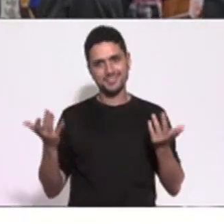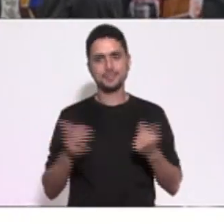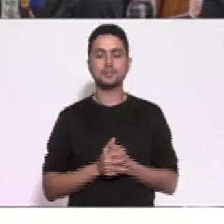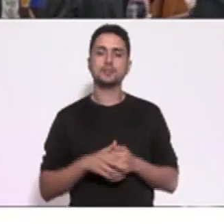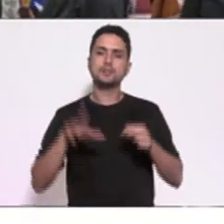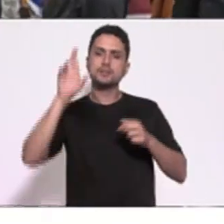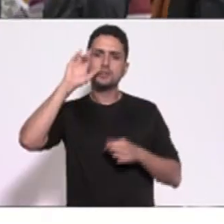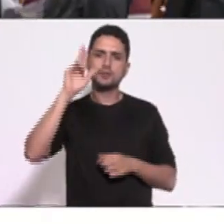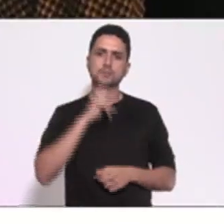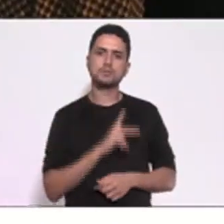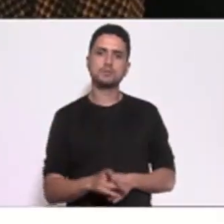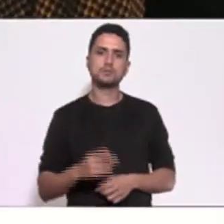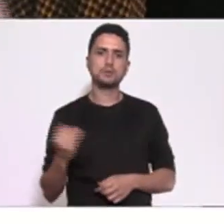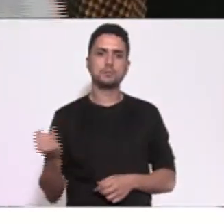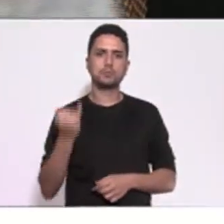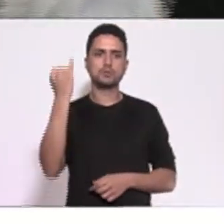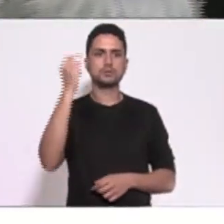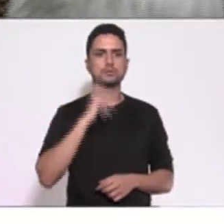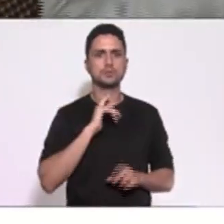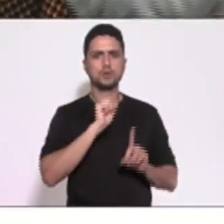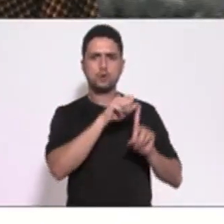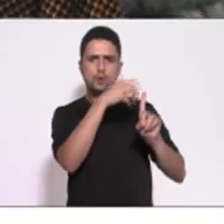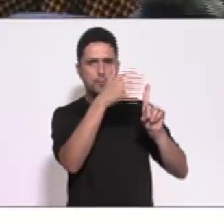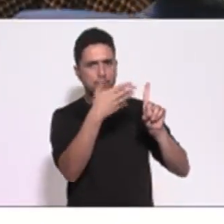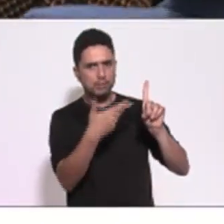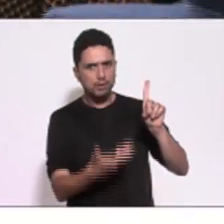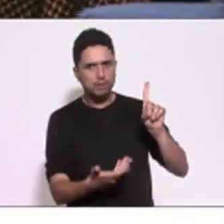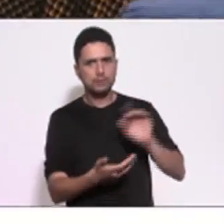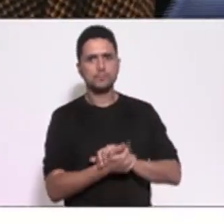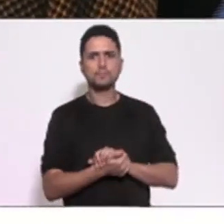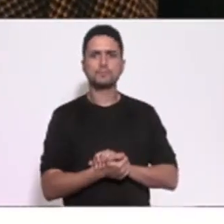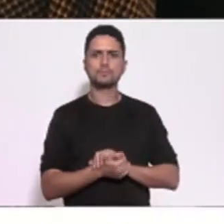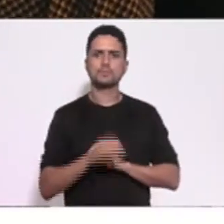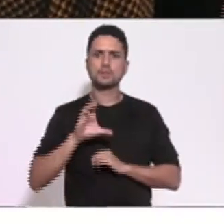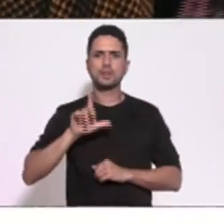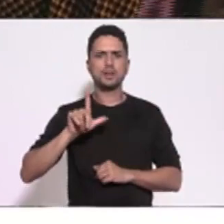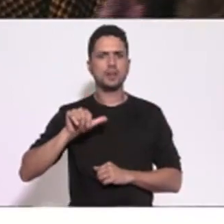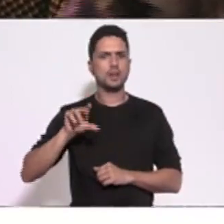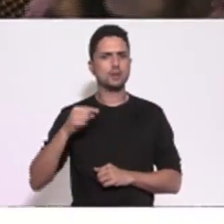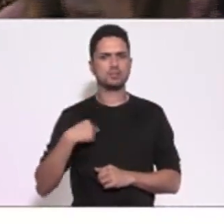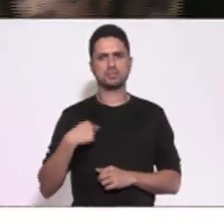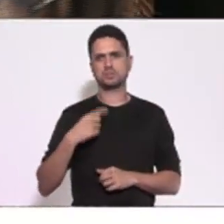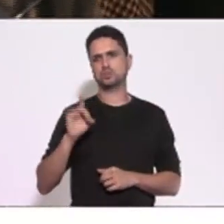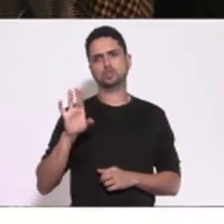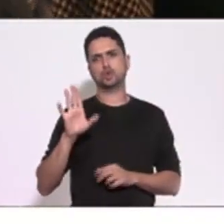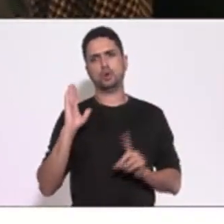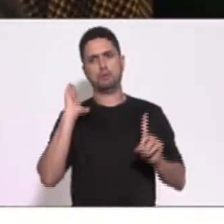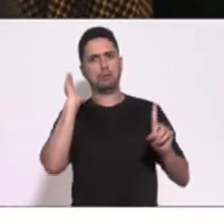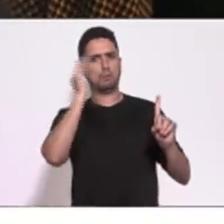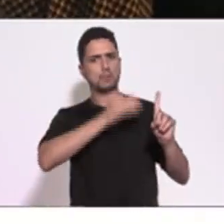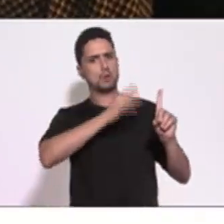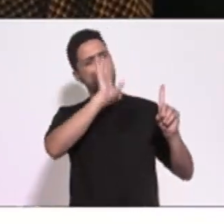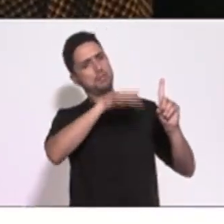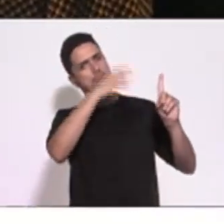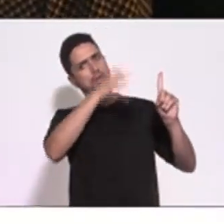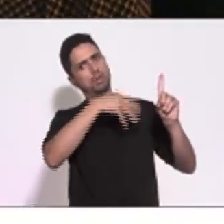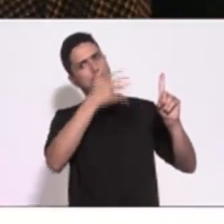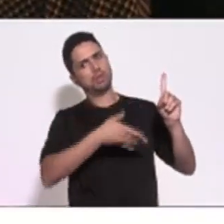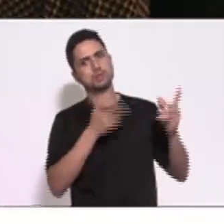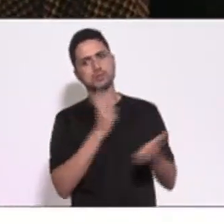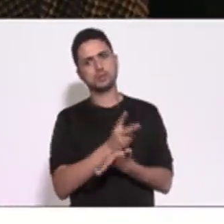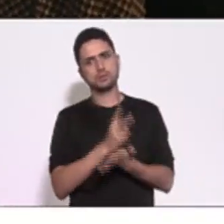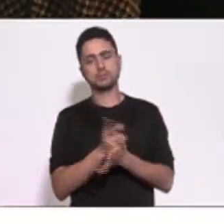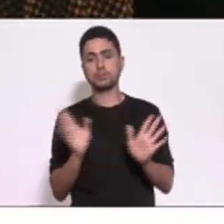um importante homenagem. É claro que nós não estamos aqui só para fazer homenagem a outras pessoas, mas